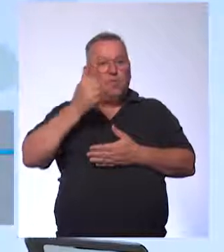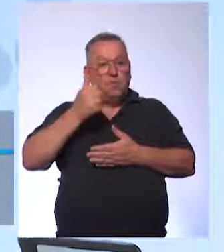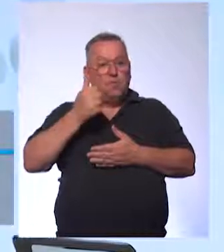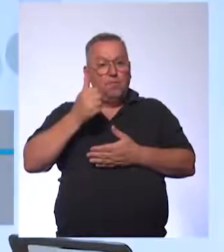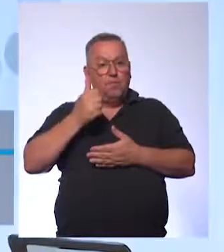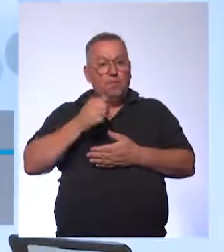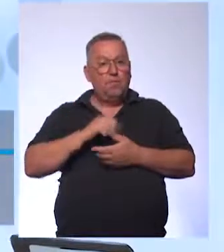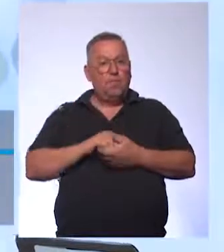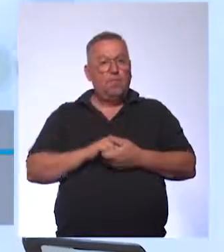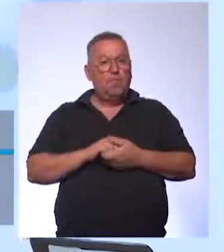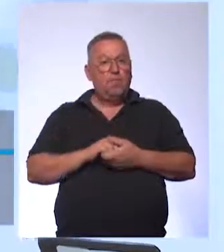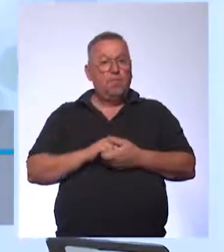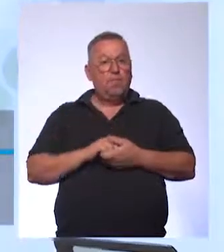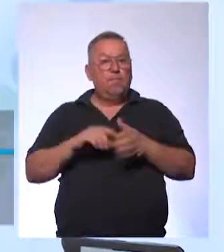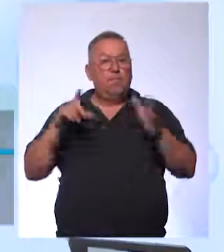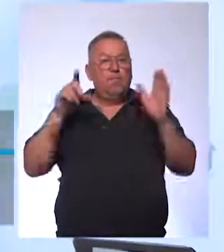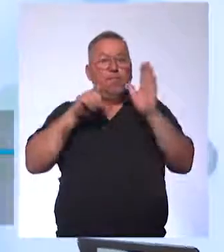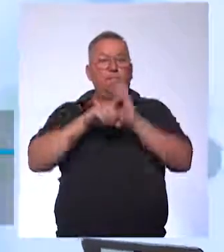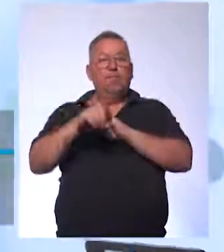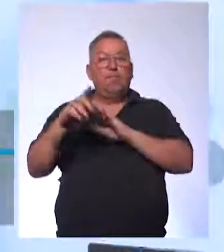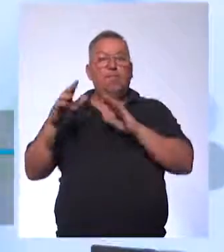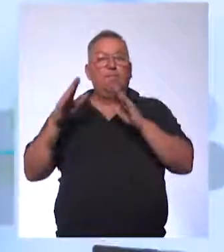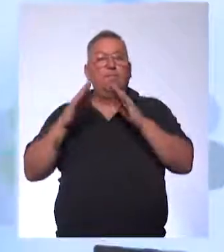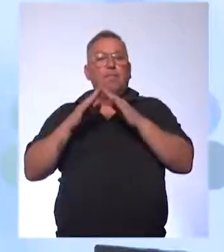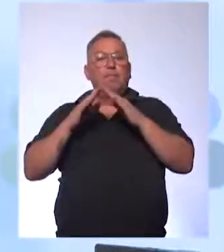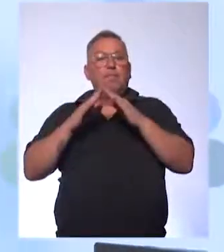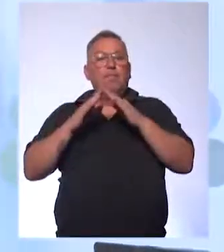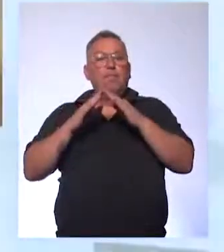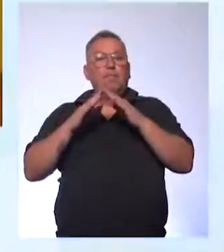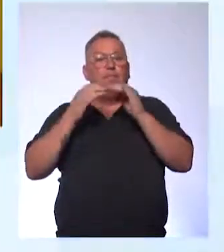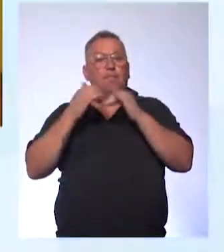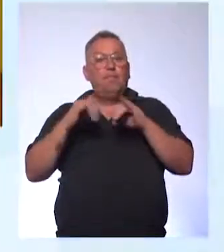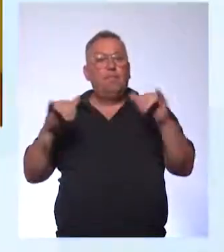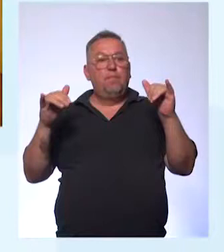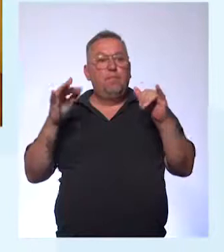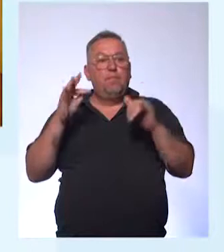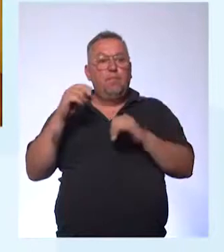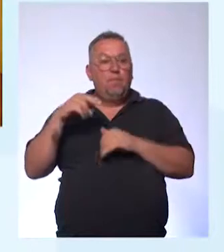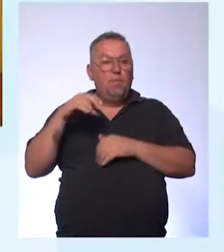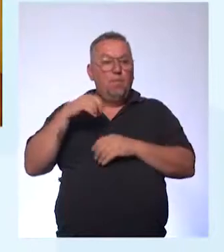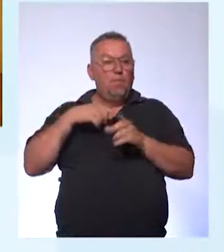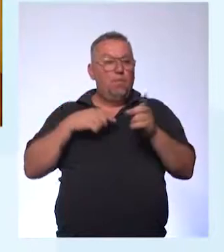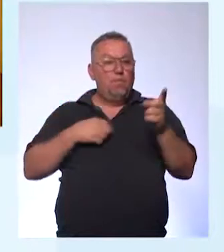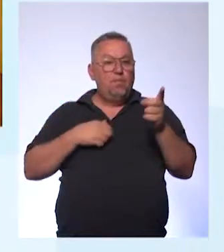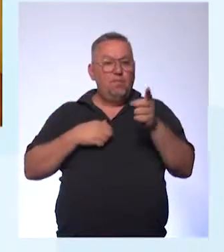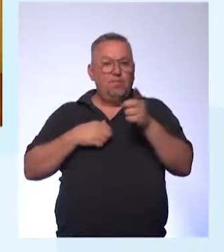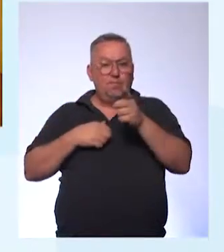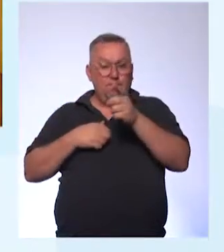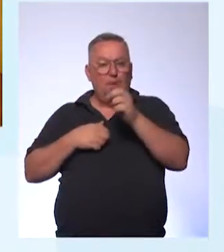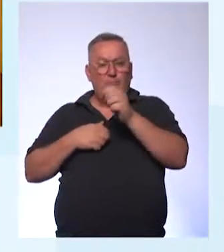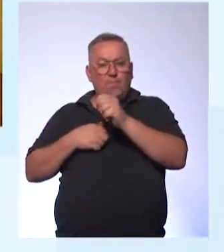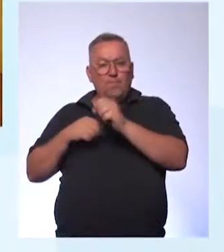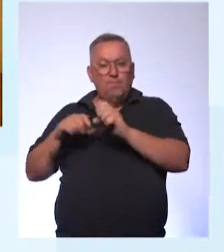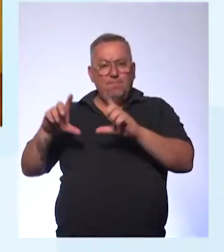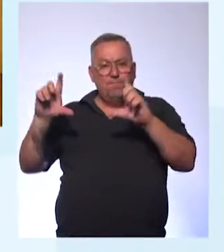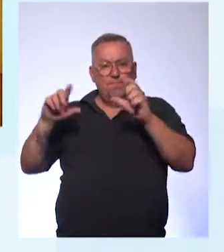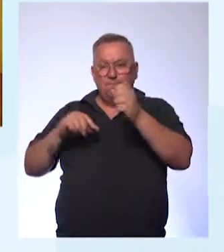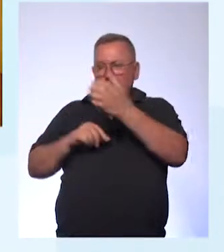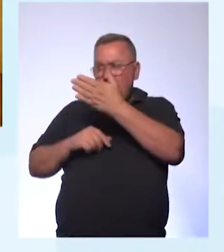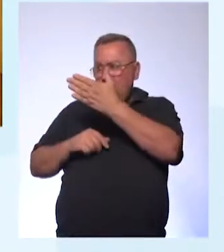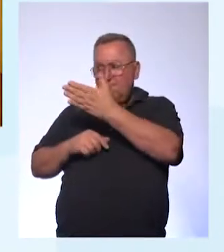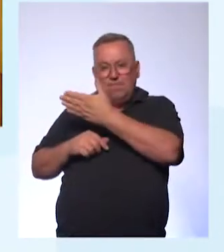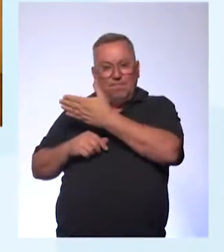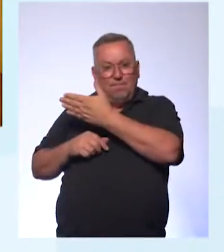ser utilizado. Aí eu te pergunto, e lá em casa? A energia saiu da fonte, ó, tem até aí chega lá na sua casa, né? Ela pode